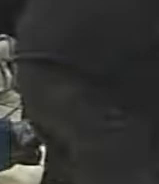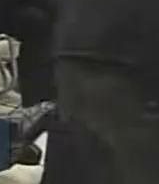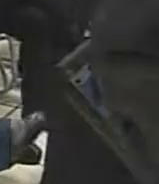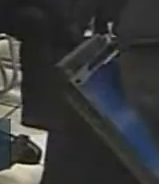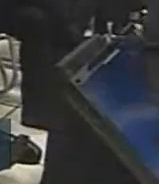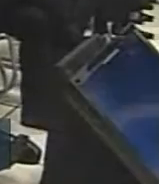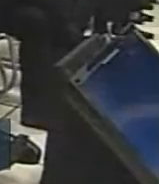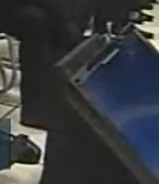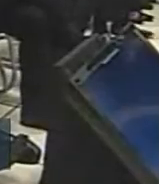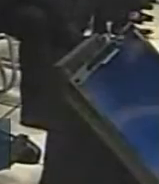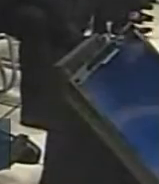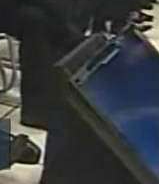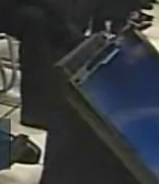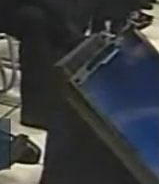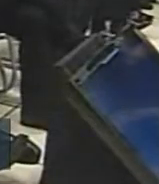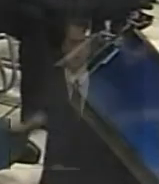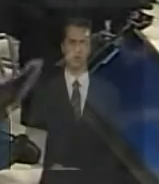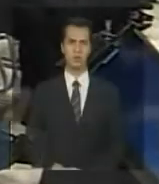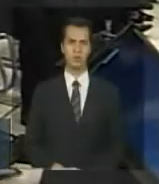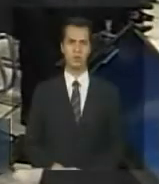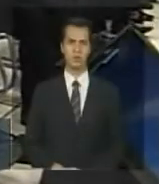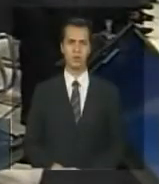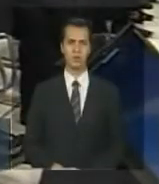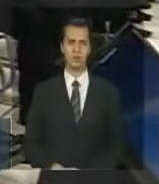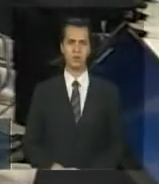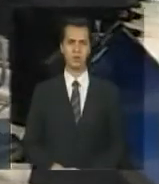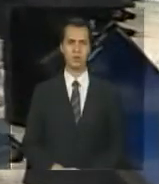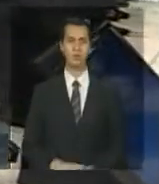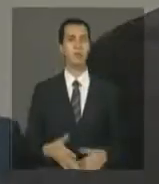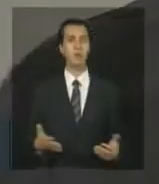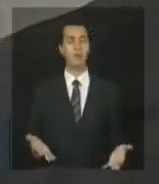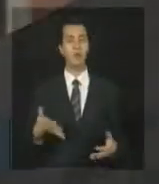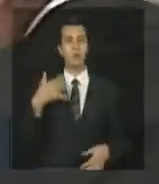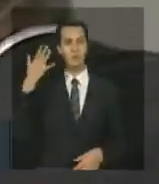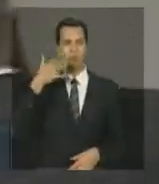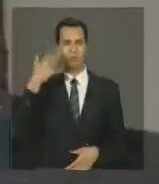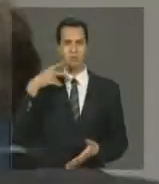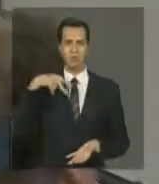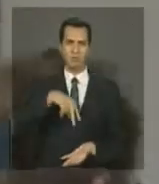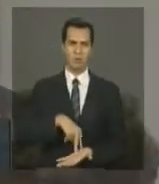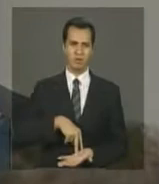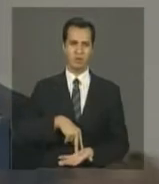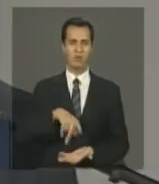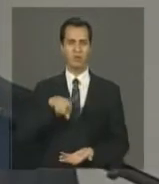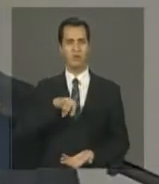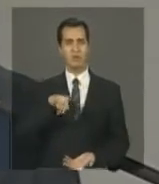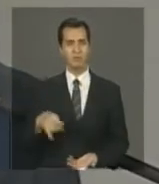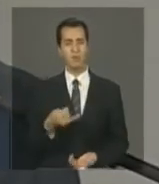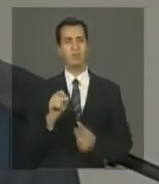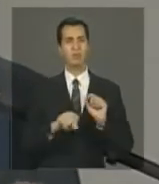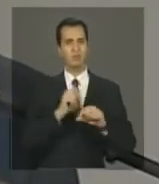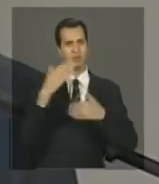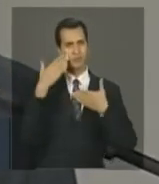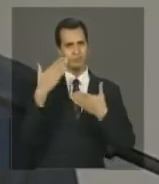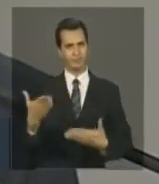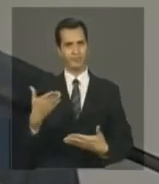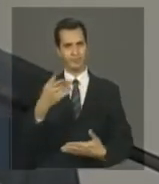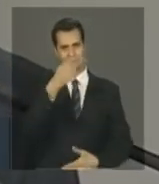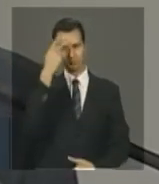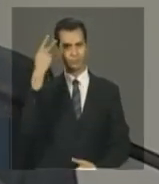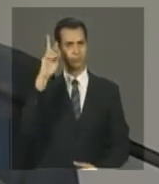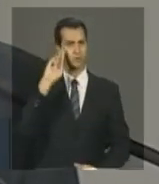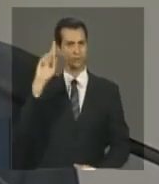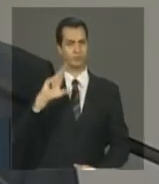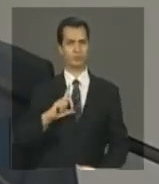e antes de darmos continuidade aos pronunciamentos Nós aproveitamos o ensejo para registrar e agradecer a presença